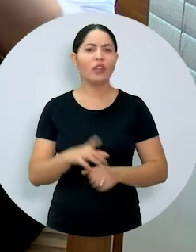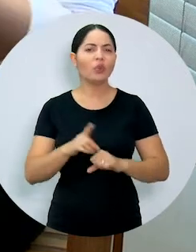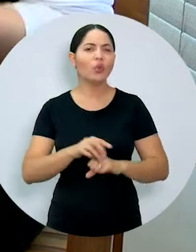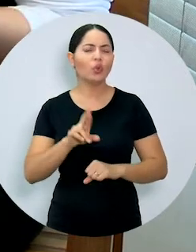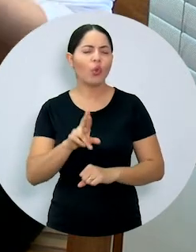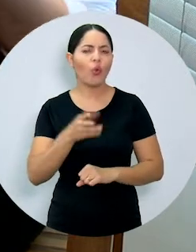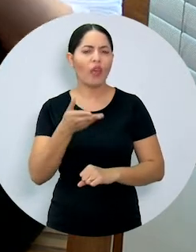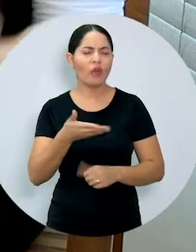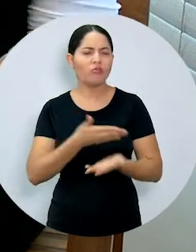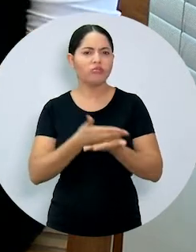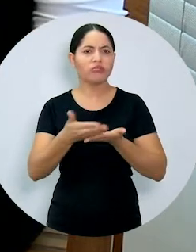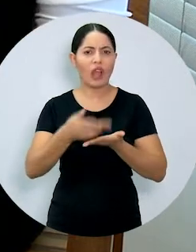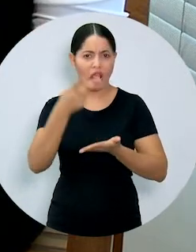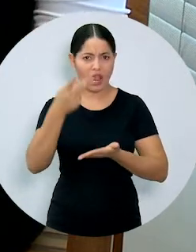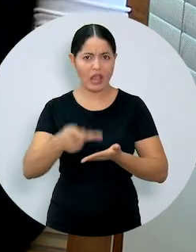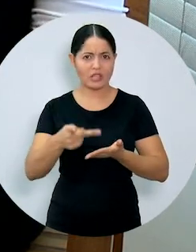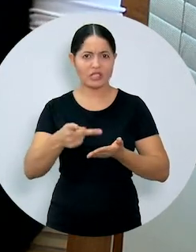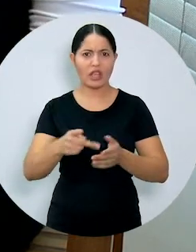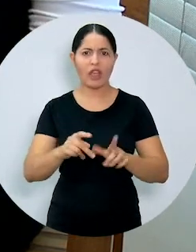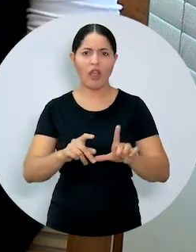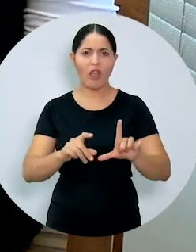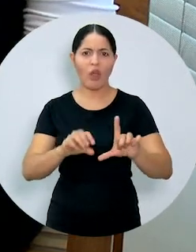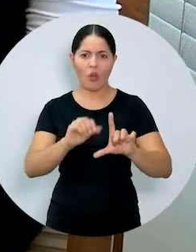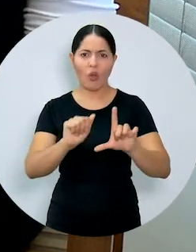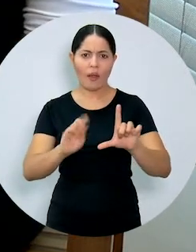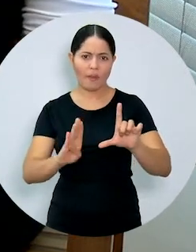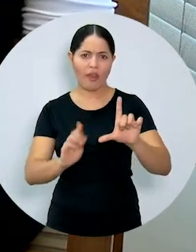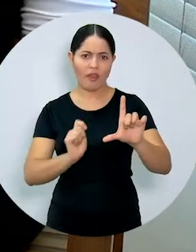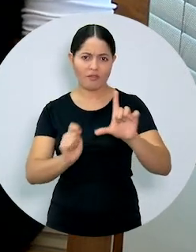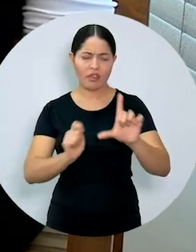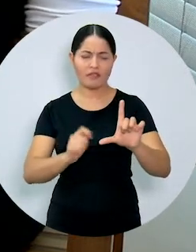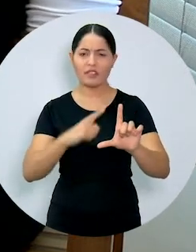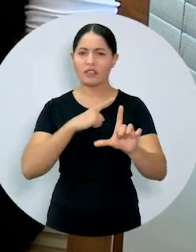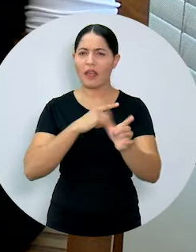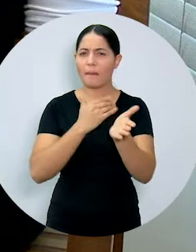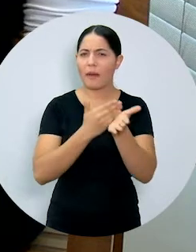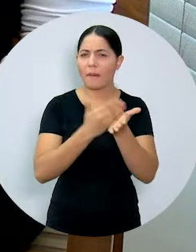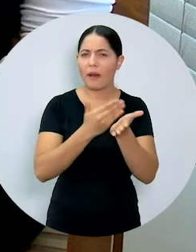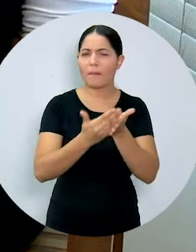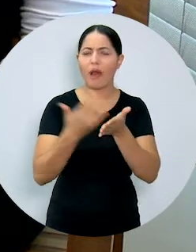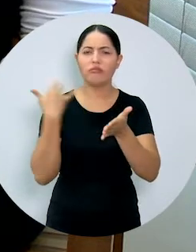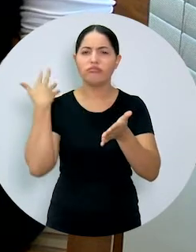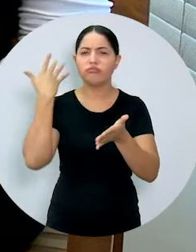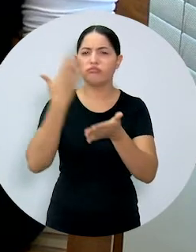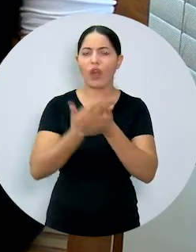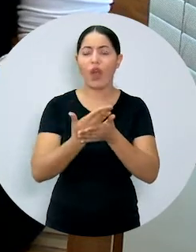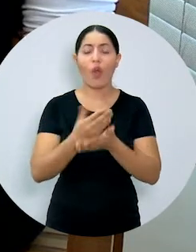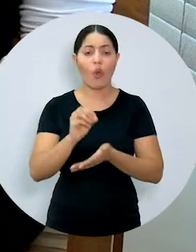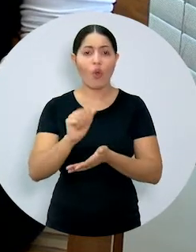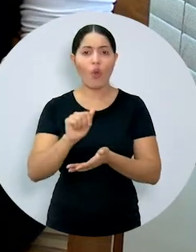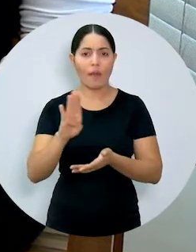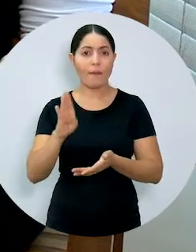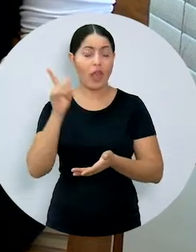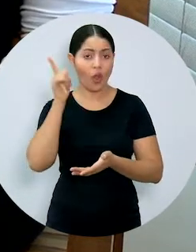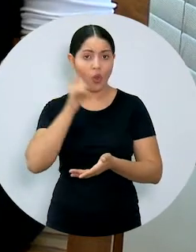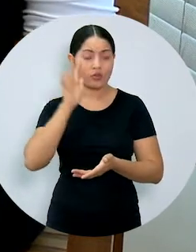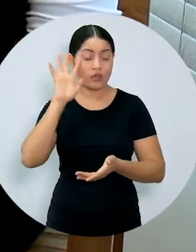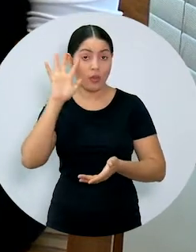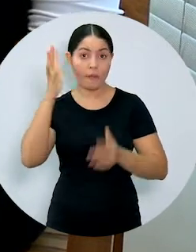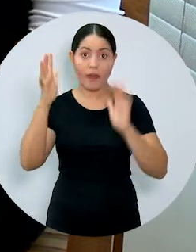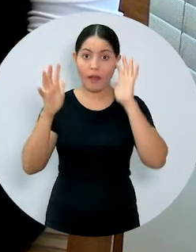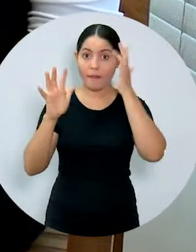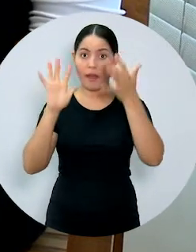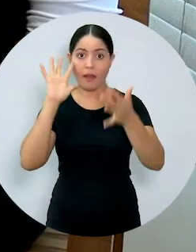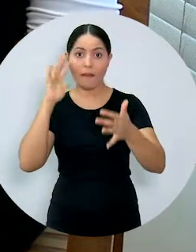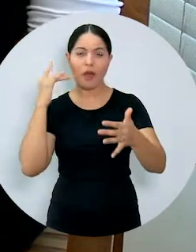comecei este programa listando algumas conquistas, algumas batalhas que a Ordem dos Advogados do Brasil